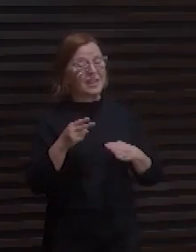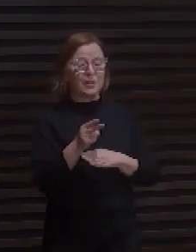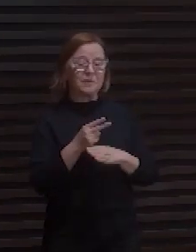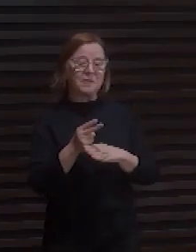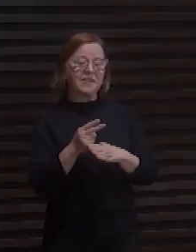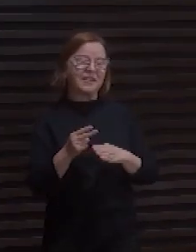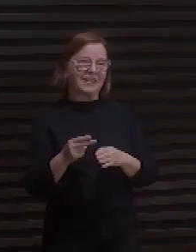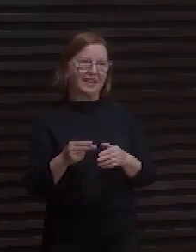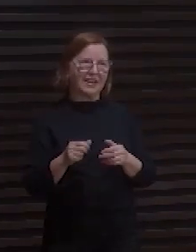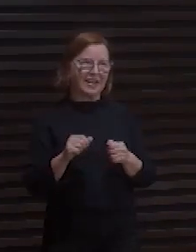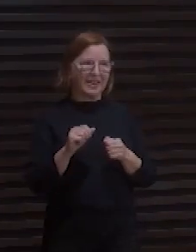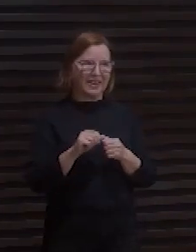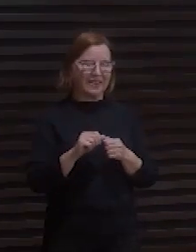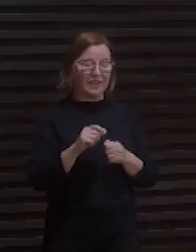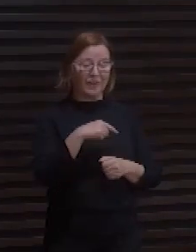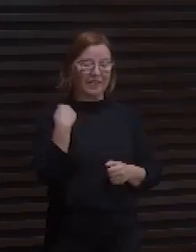de nossos sonhos.